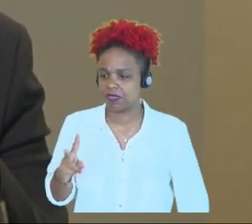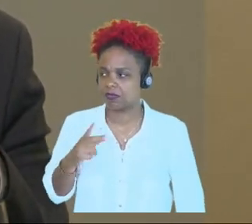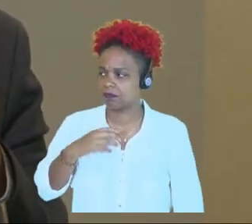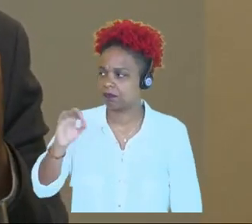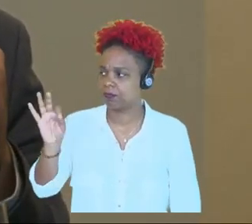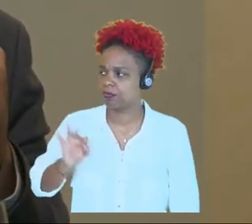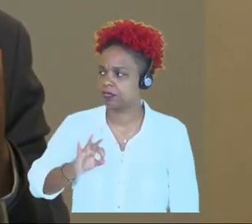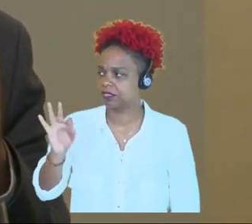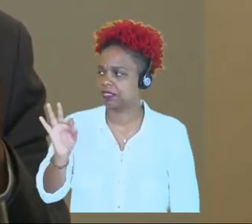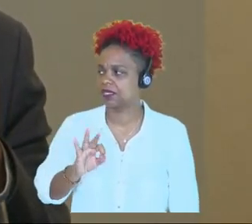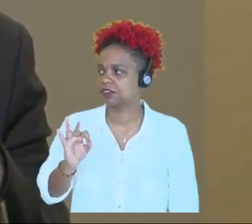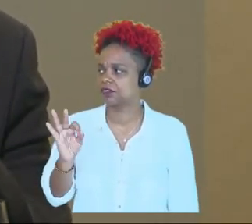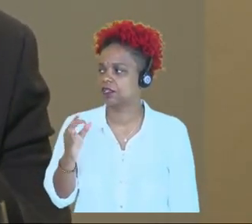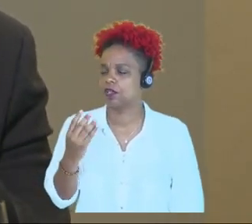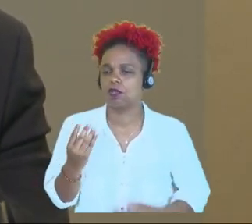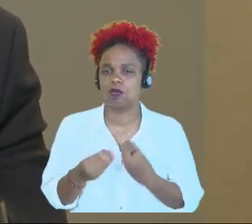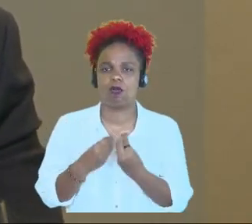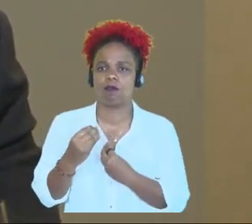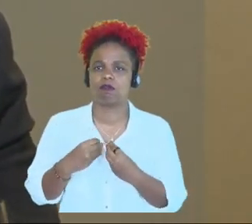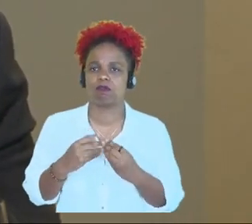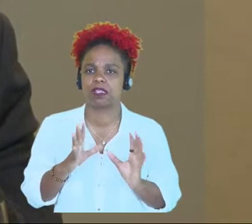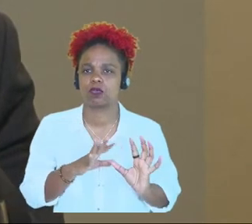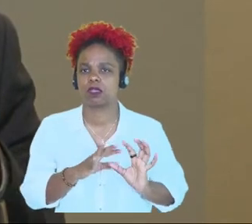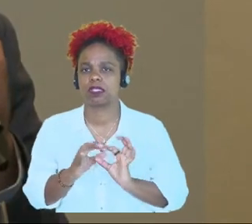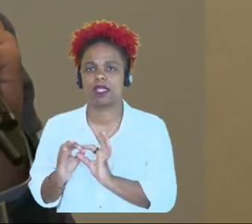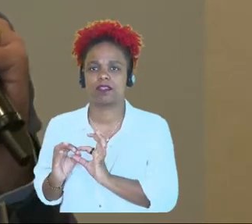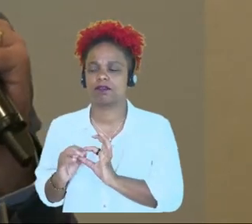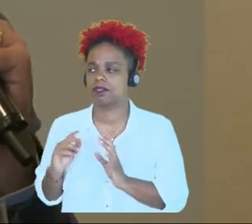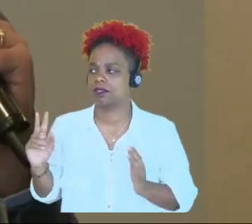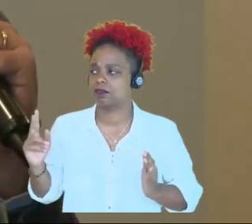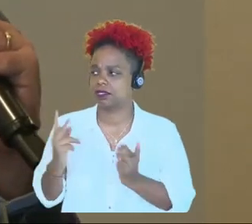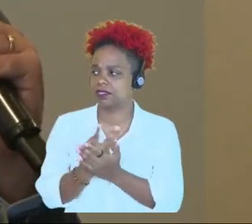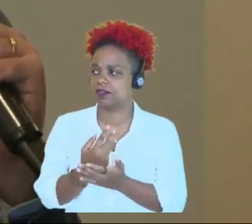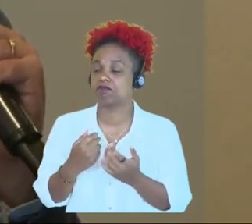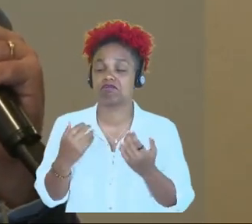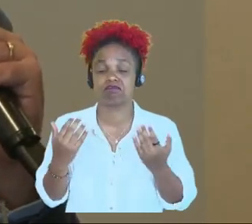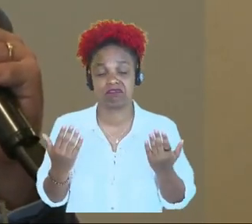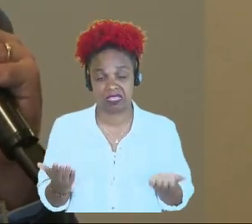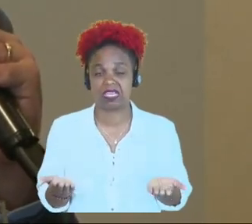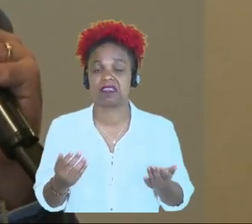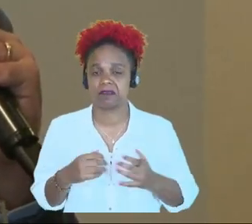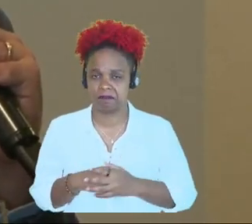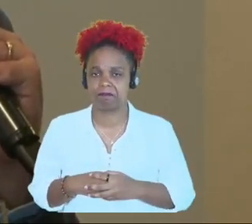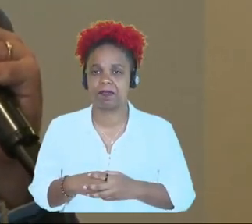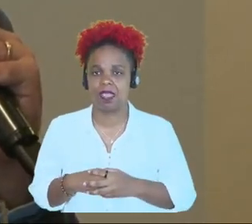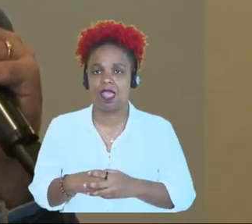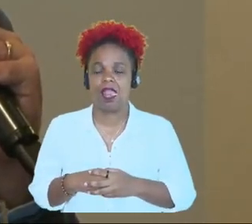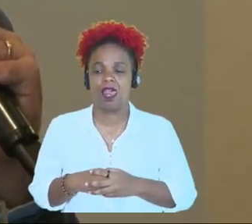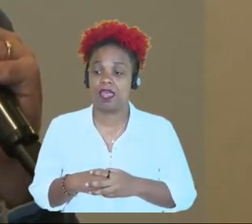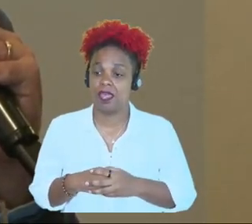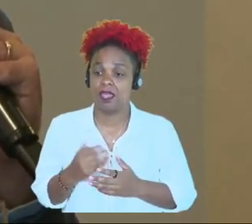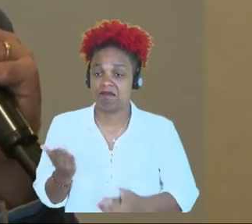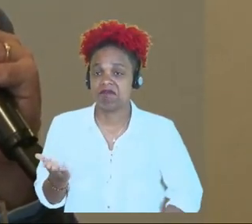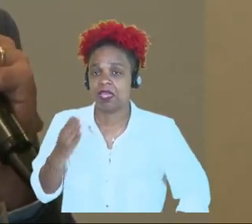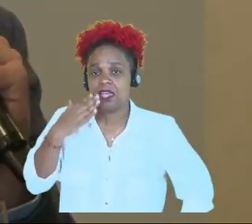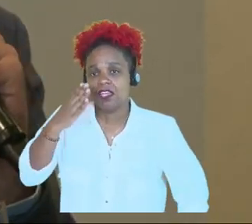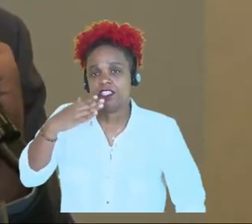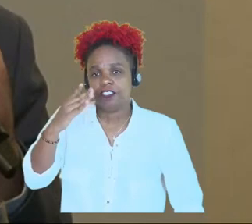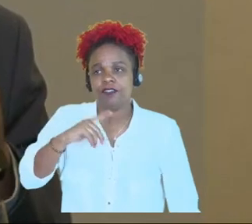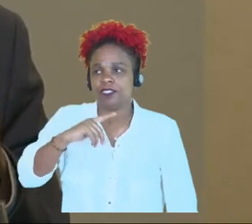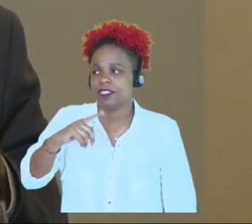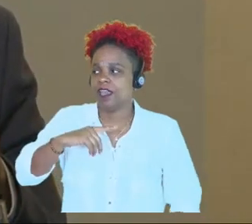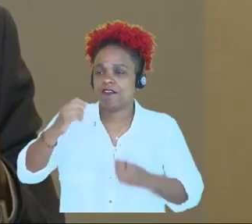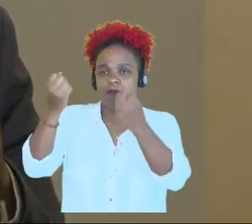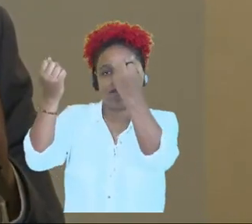dizem uma história descontextualizada do que está acontecendo. E aí, essa fala me